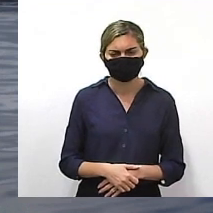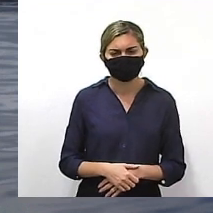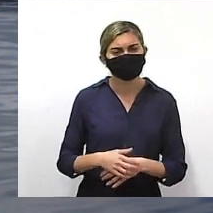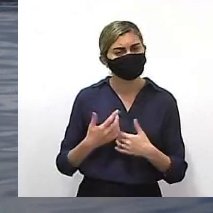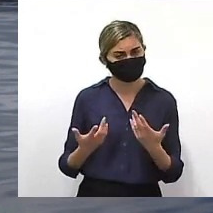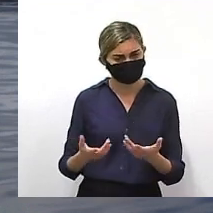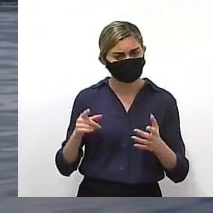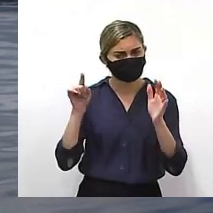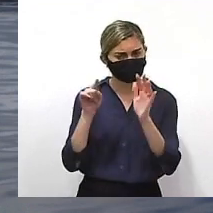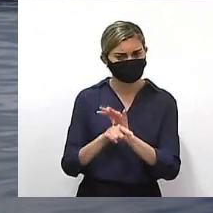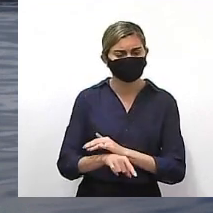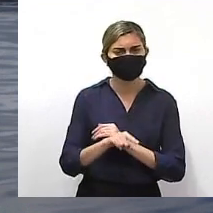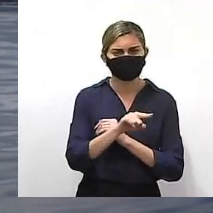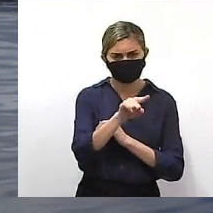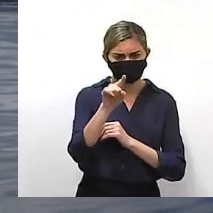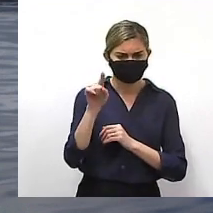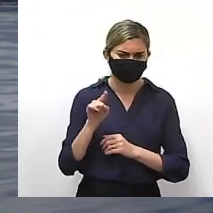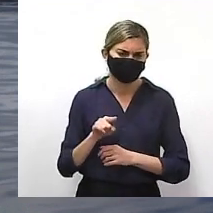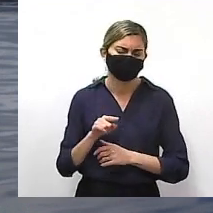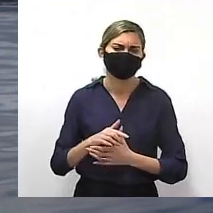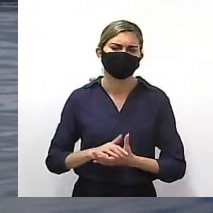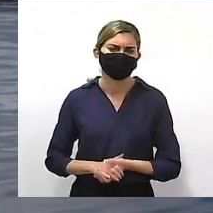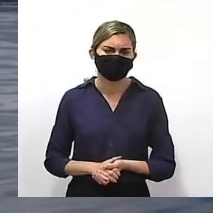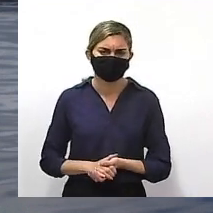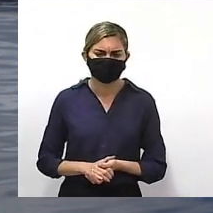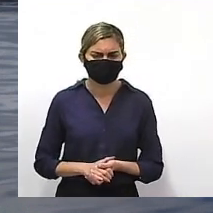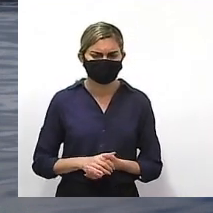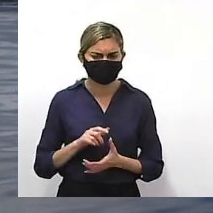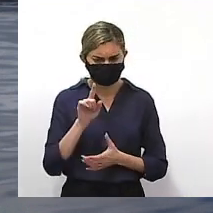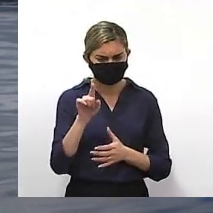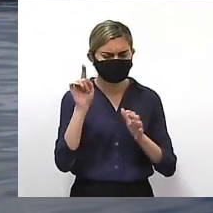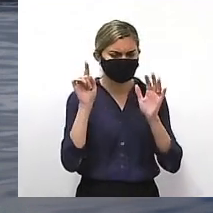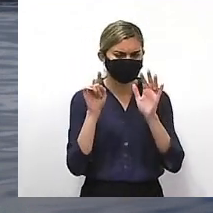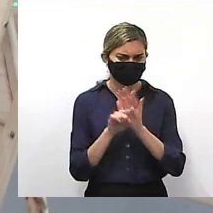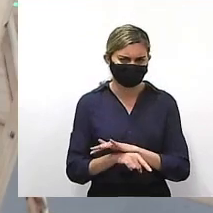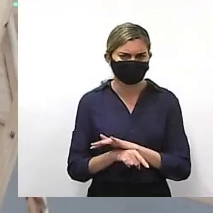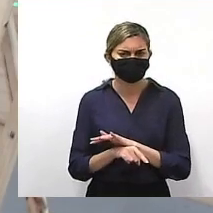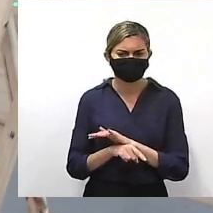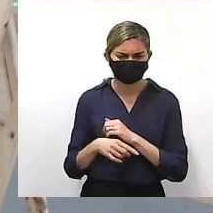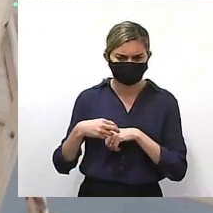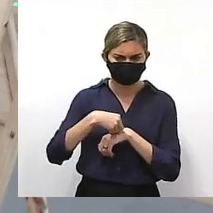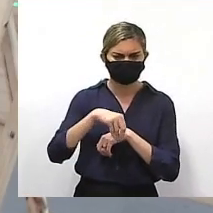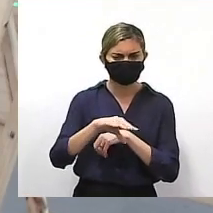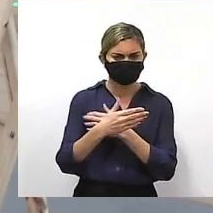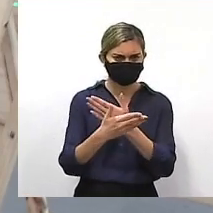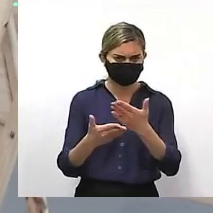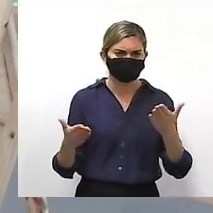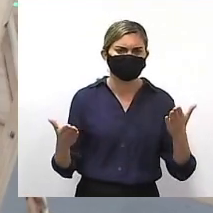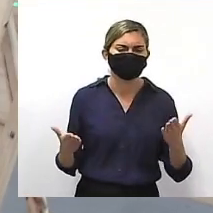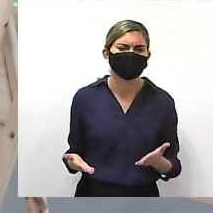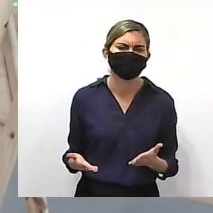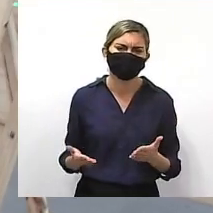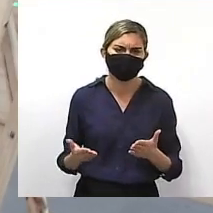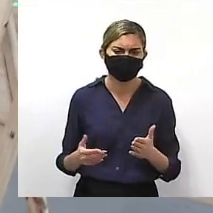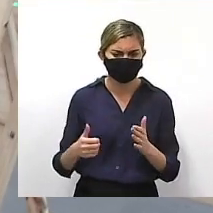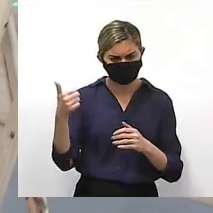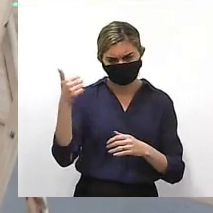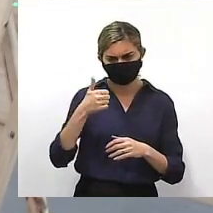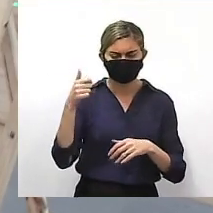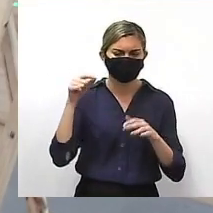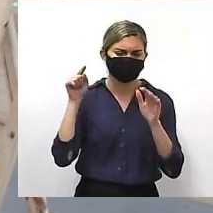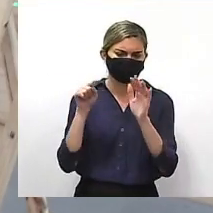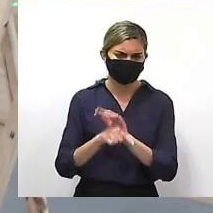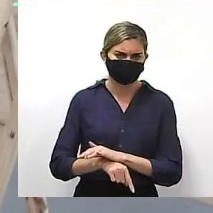Aí eu vou fazer uma pergunta para vocês. Nessa pergunta que eu trago para vocês, não é? A primeira pergunta foi: